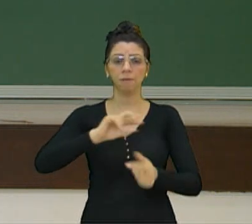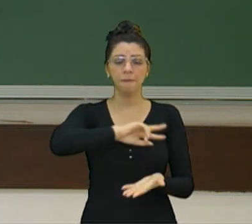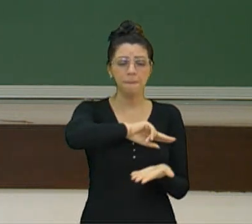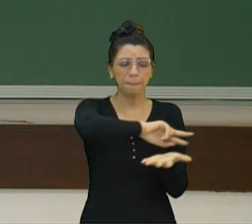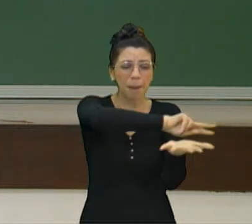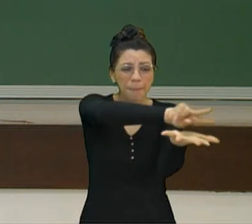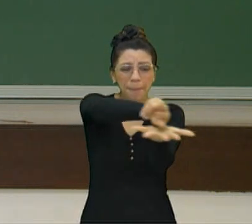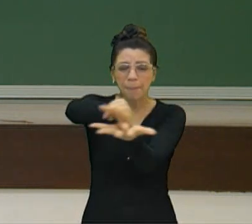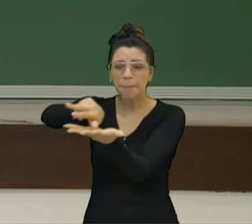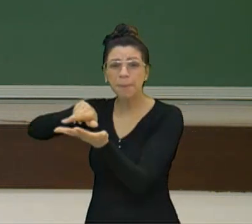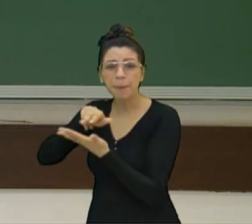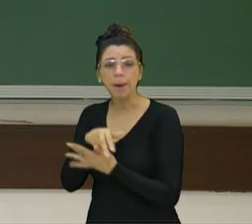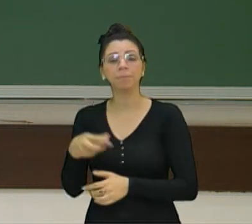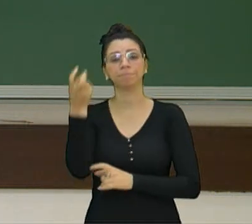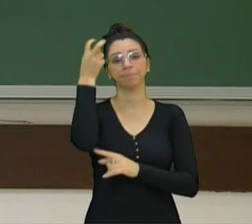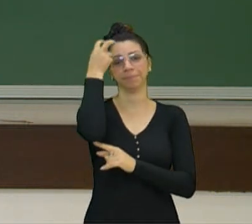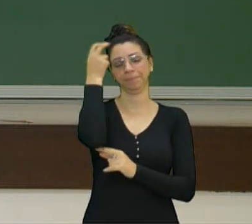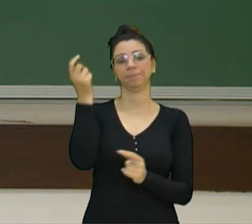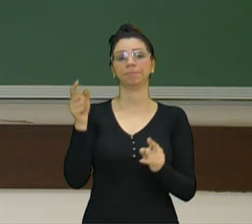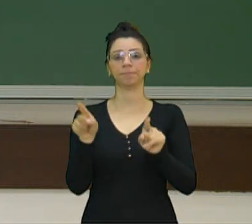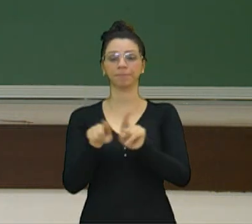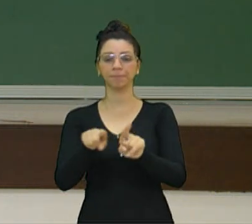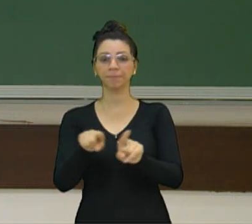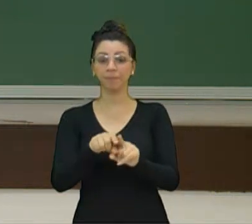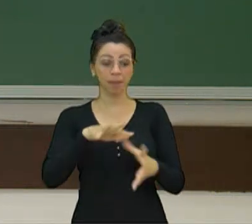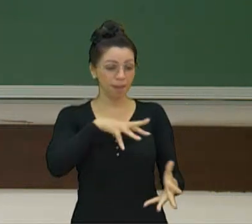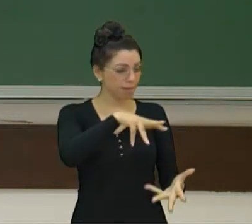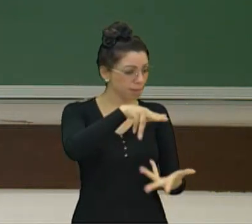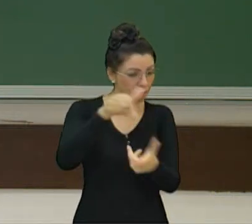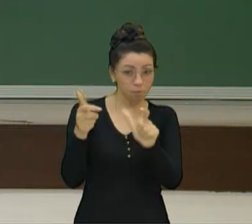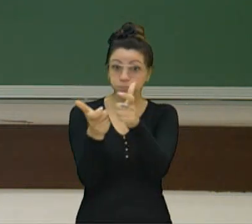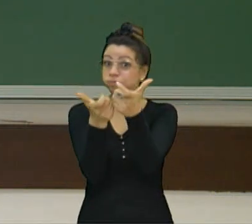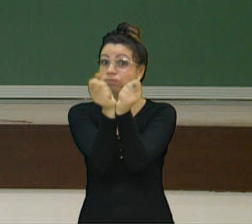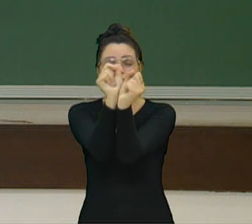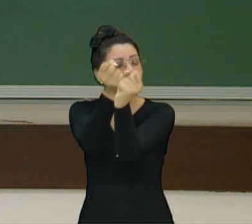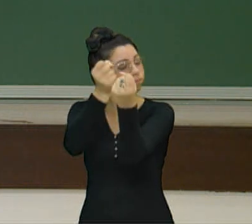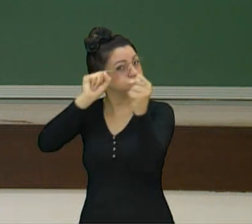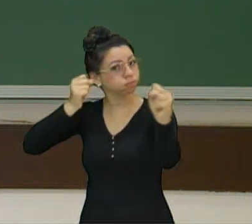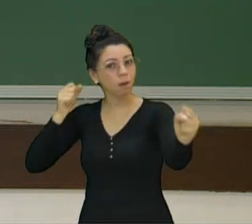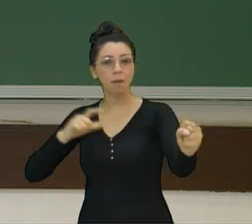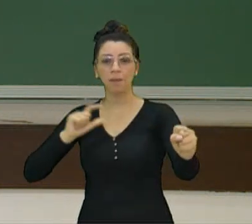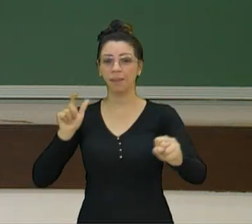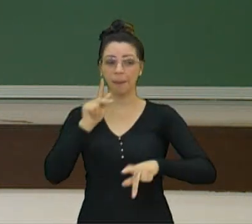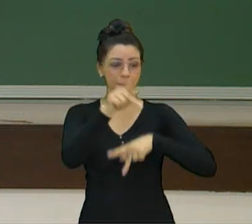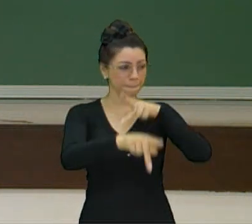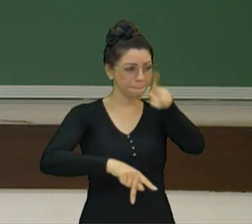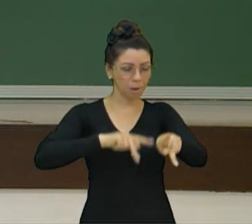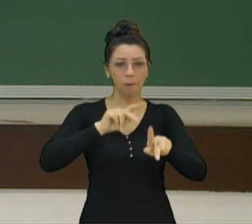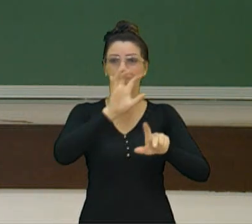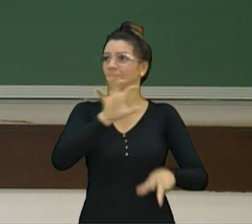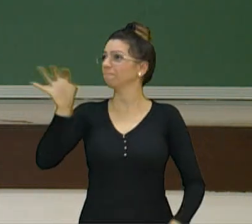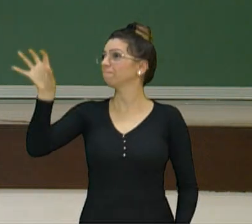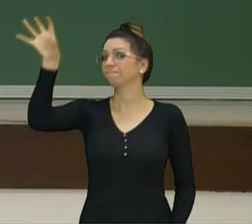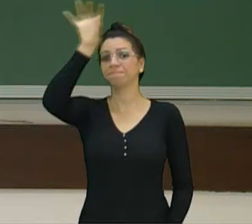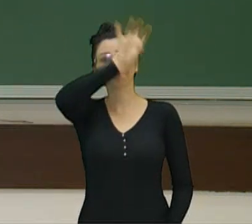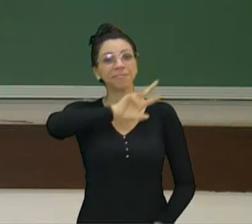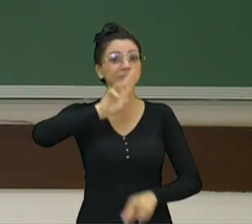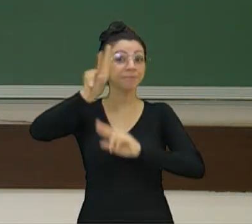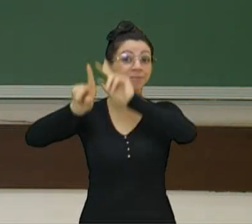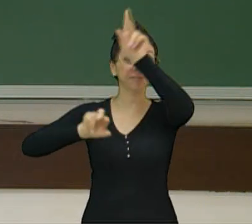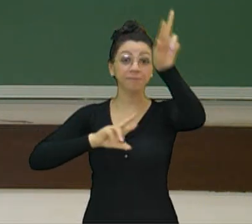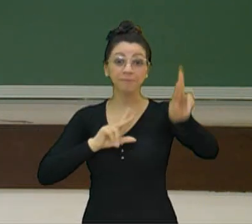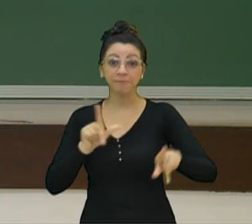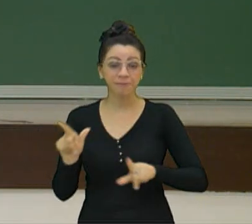pluralidade cultural, ou seja, a Terra é gigante, temos vários povos vivendo em vários lugares diferentes,